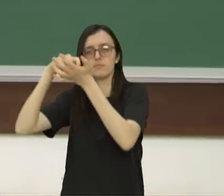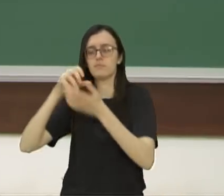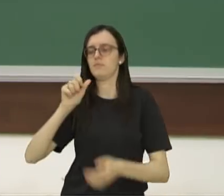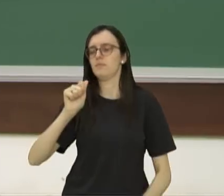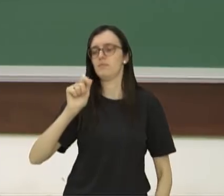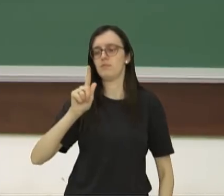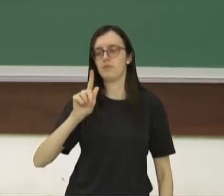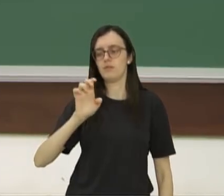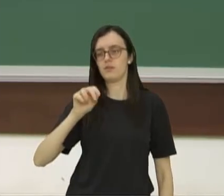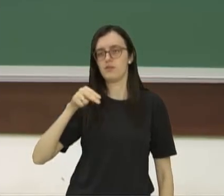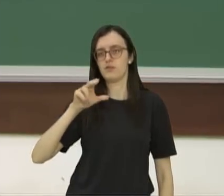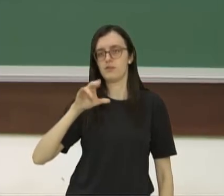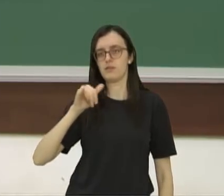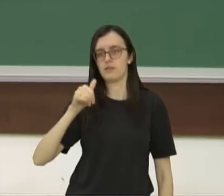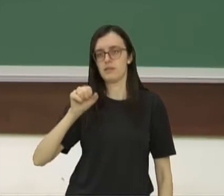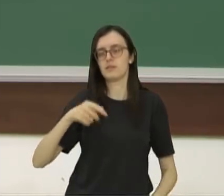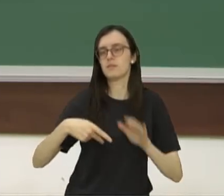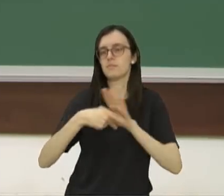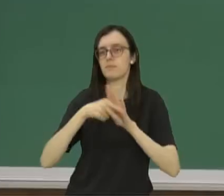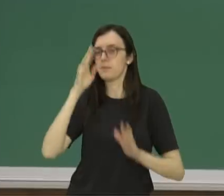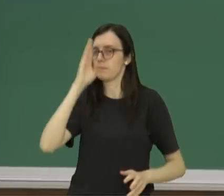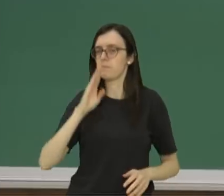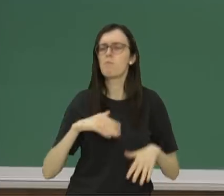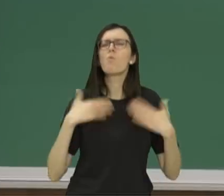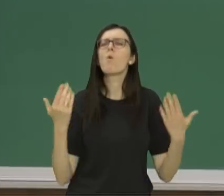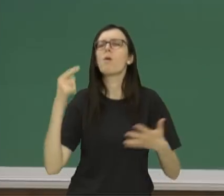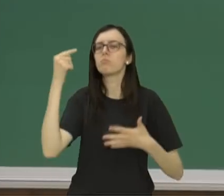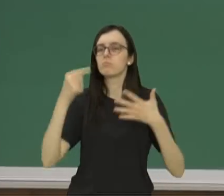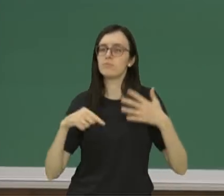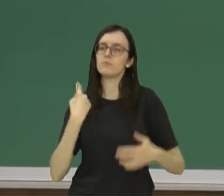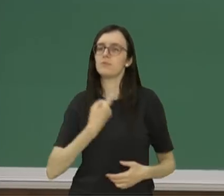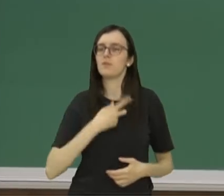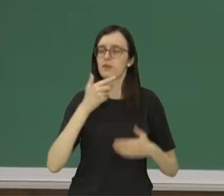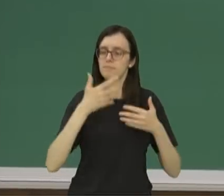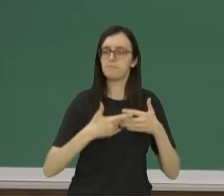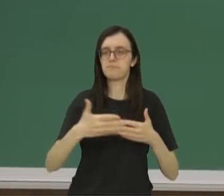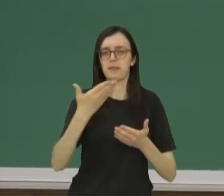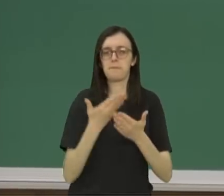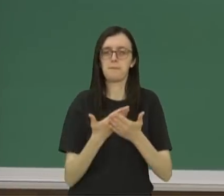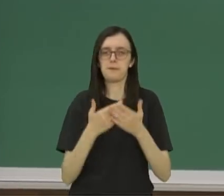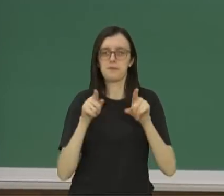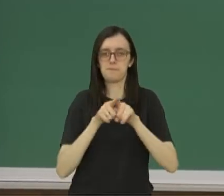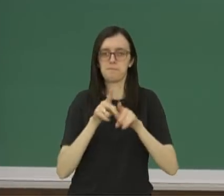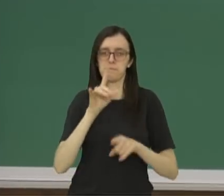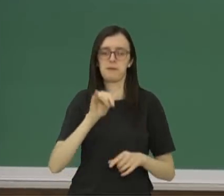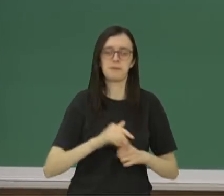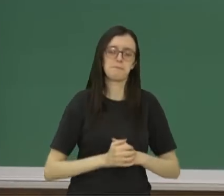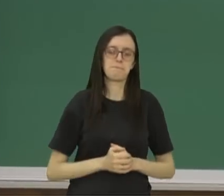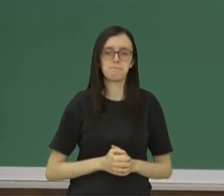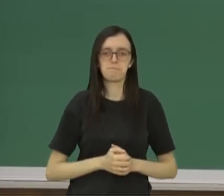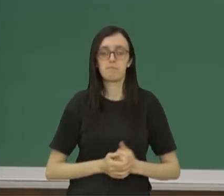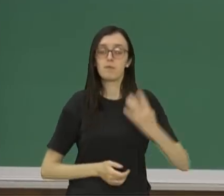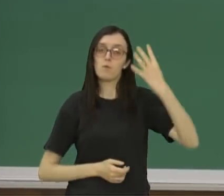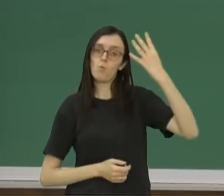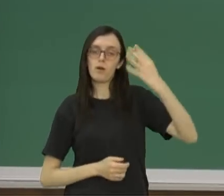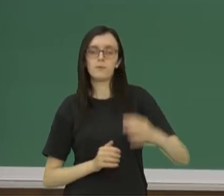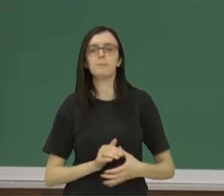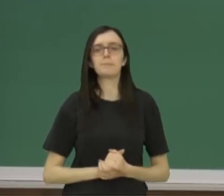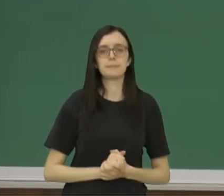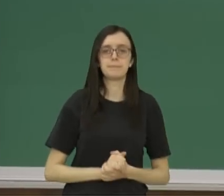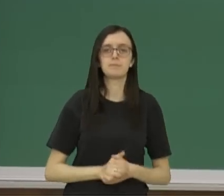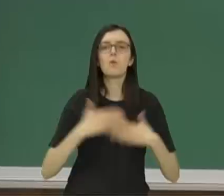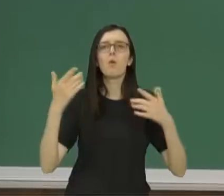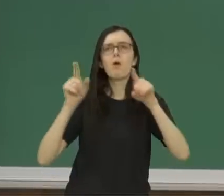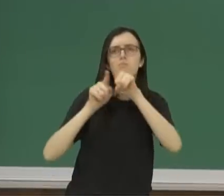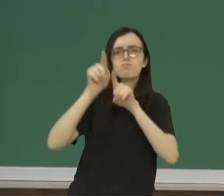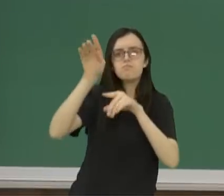nacionais, correto? Então, quais são essas agências nacionais? Nós vamos ver ao longo da aula. Número 4. Quais as